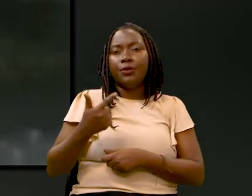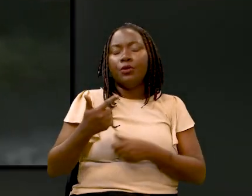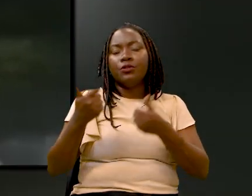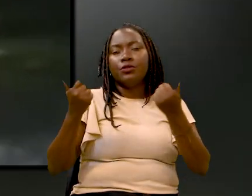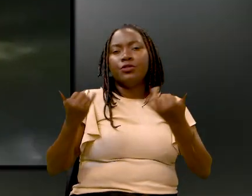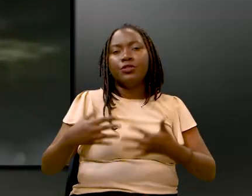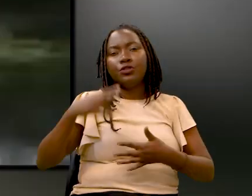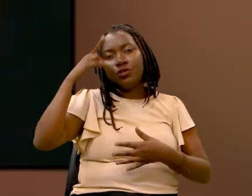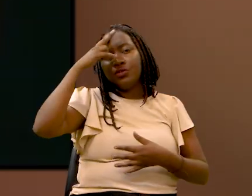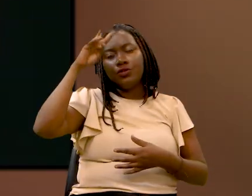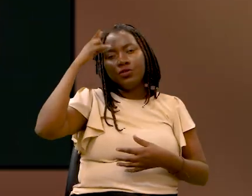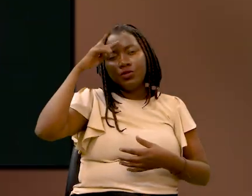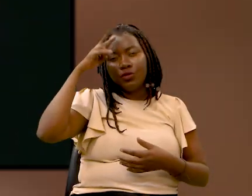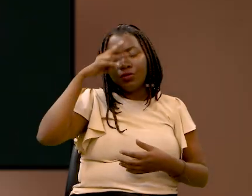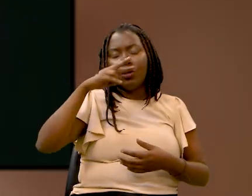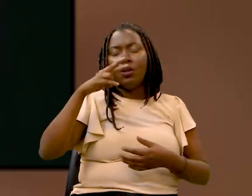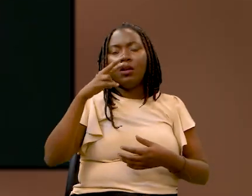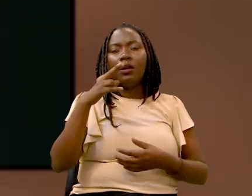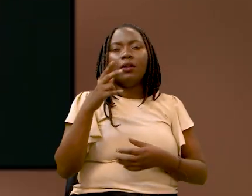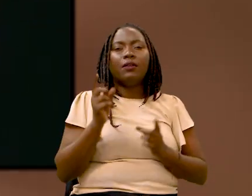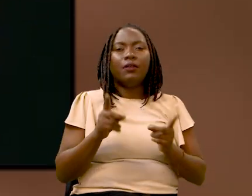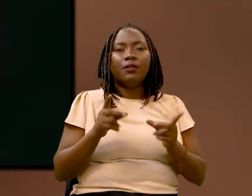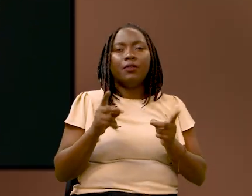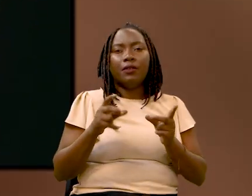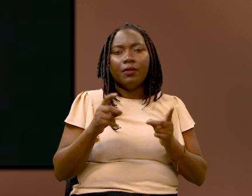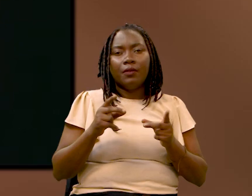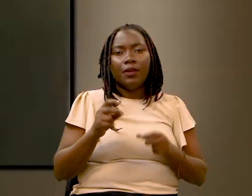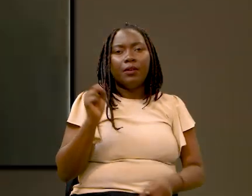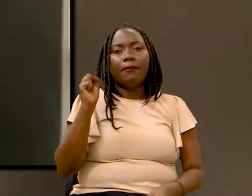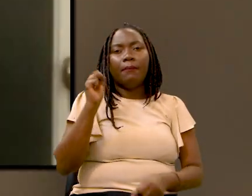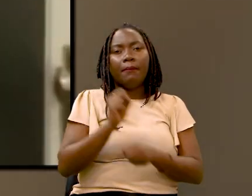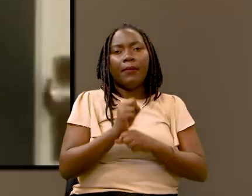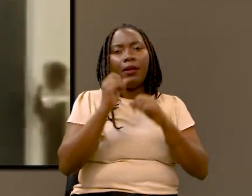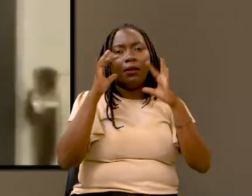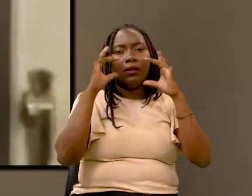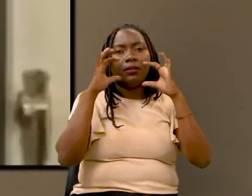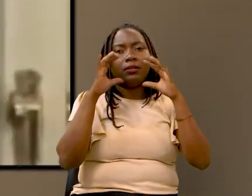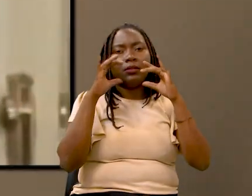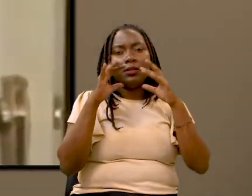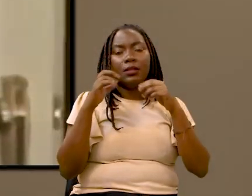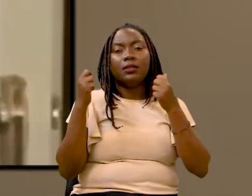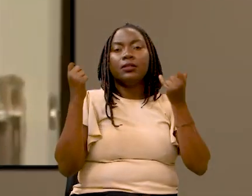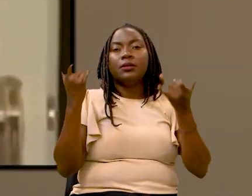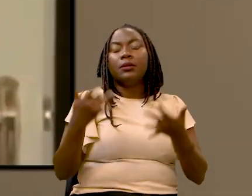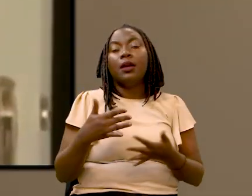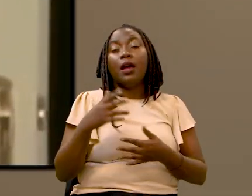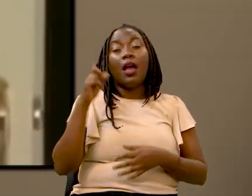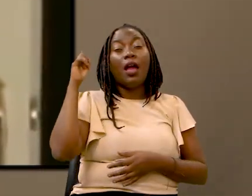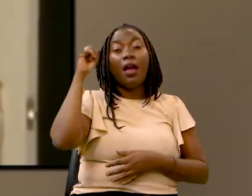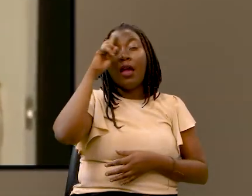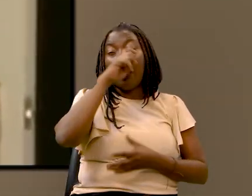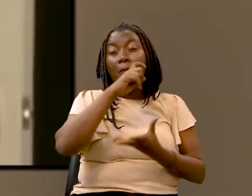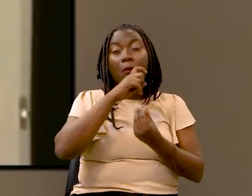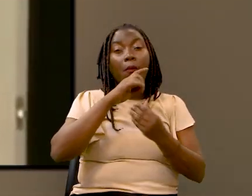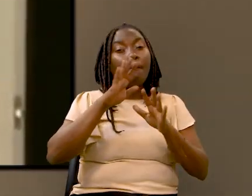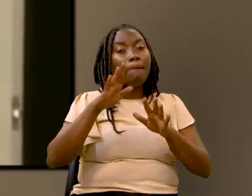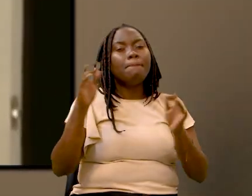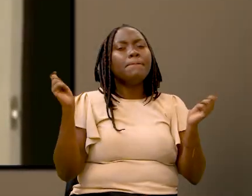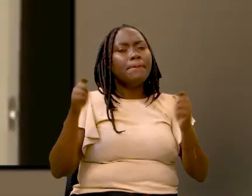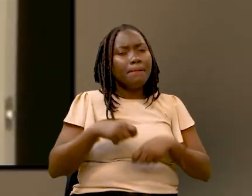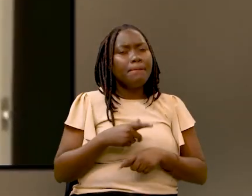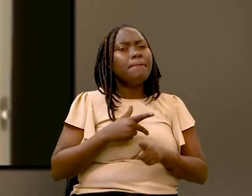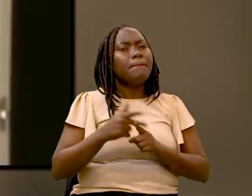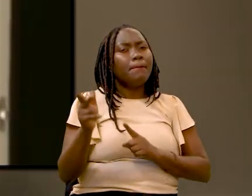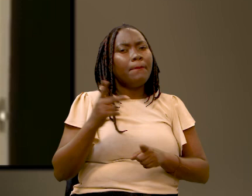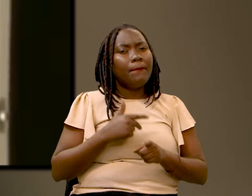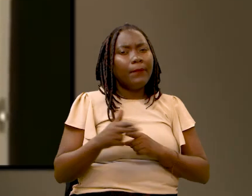com paralisia cerebral Bill Porter, que deixa como legado principal que, por maior que seja a dificuldade, sempre há